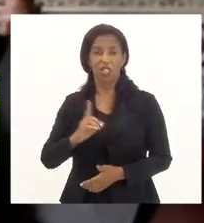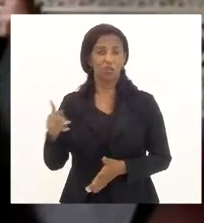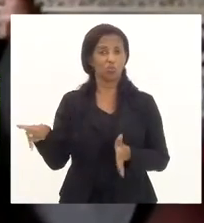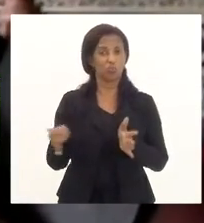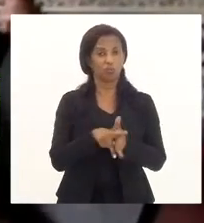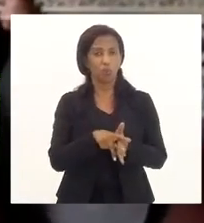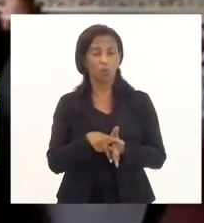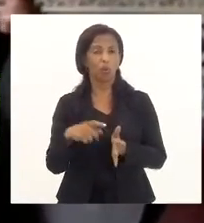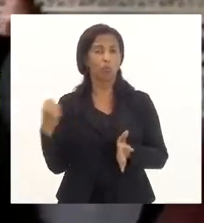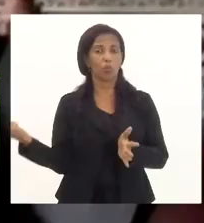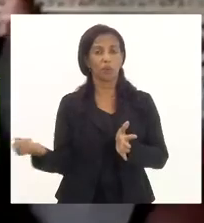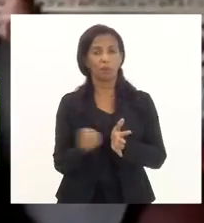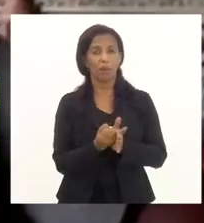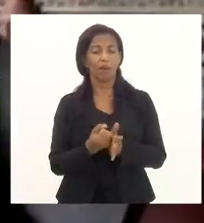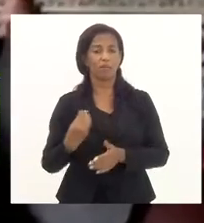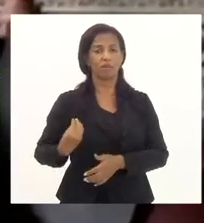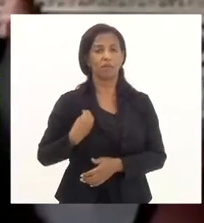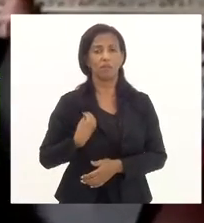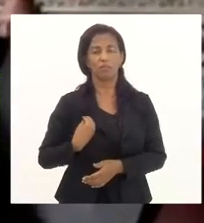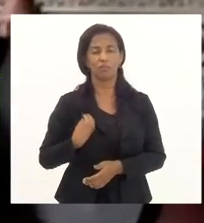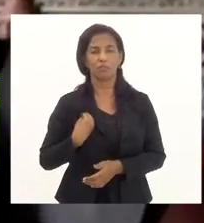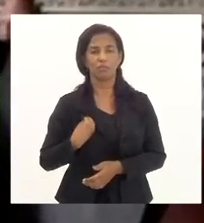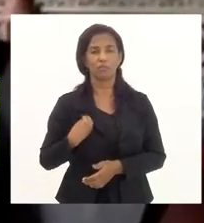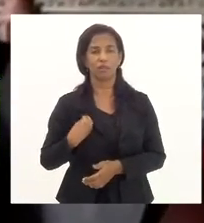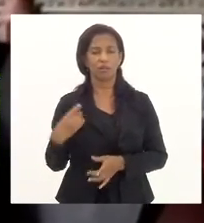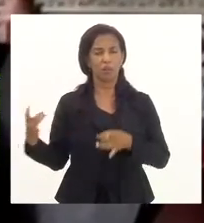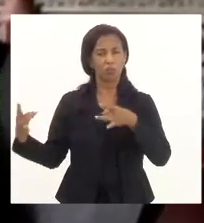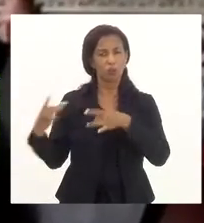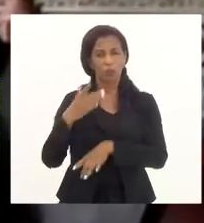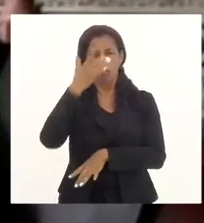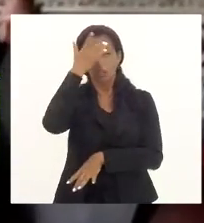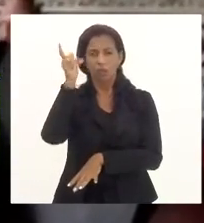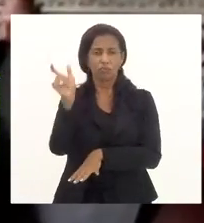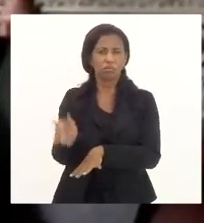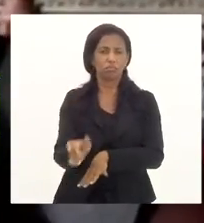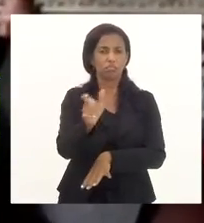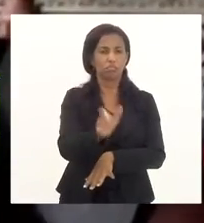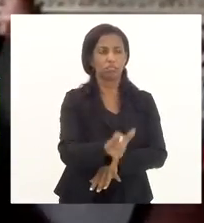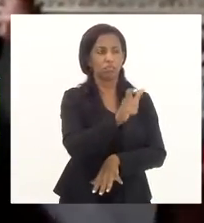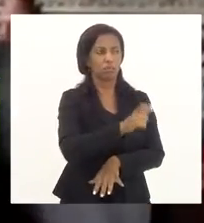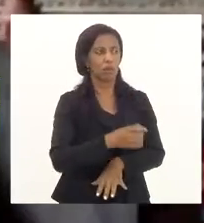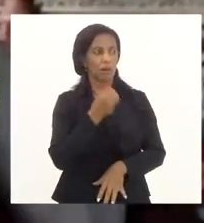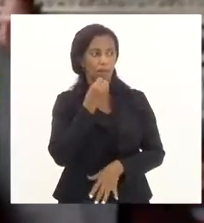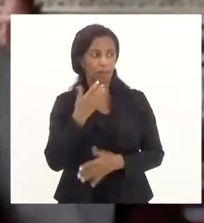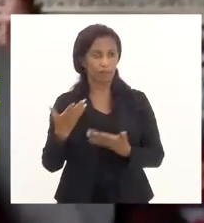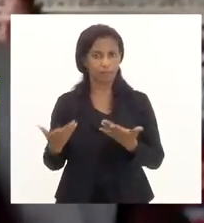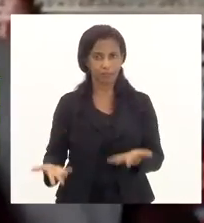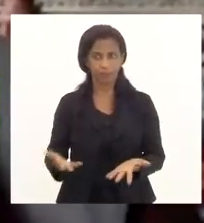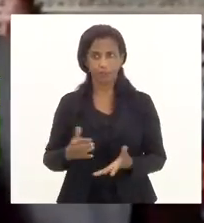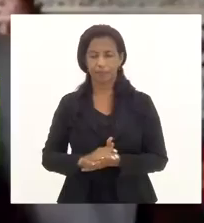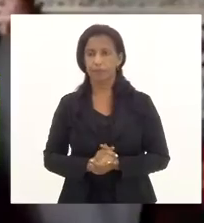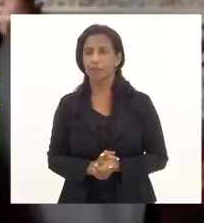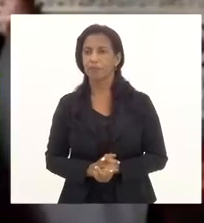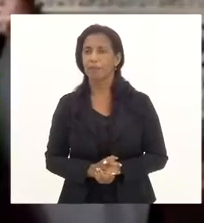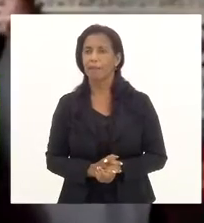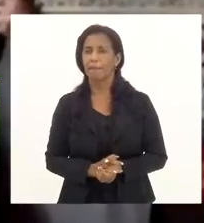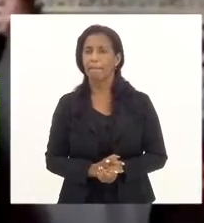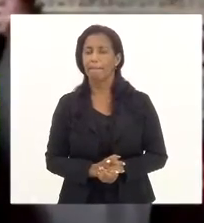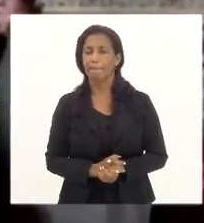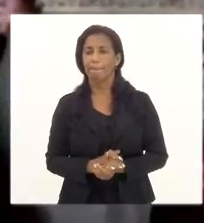ou que impacto na vida concreta das pessoas com dito isso é